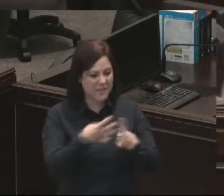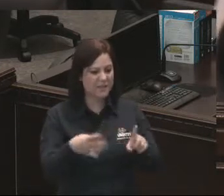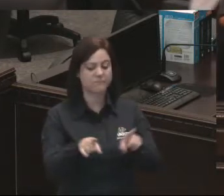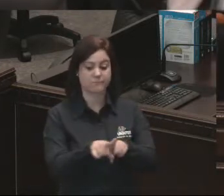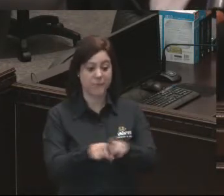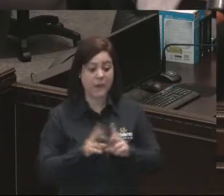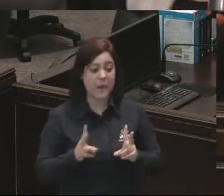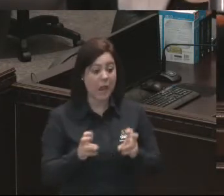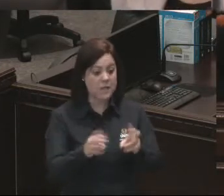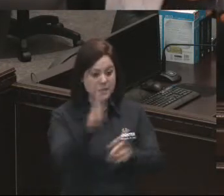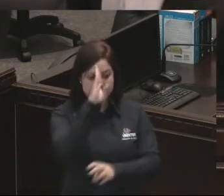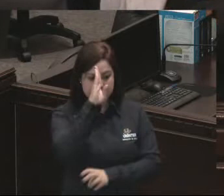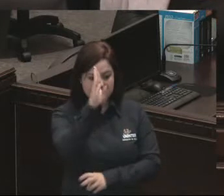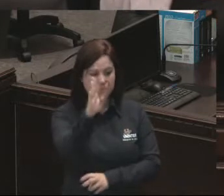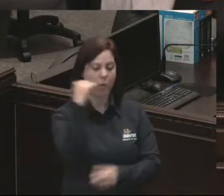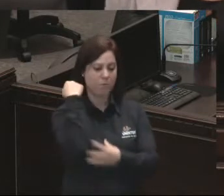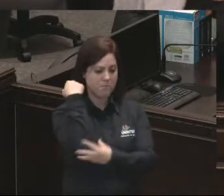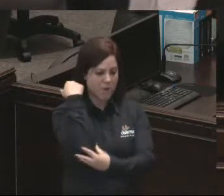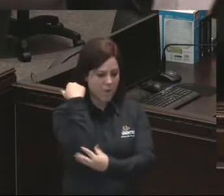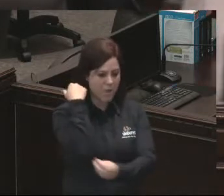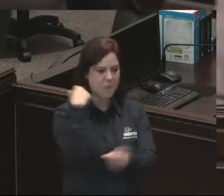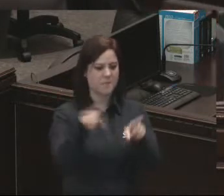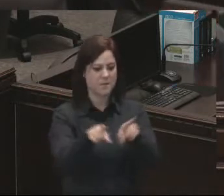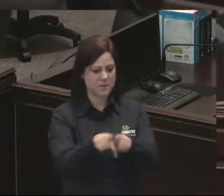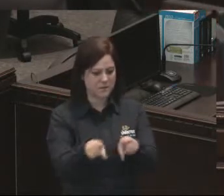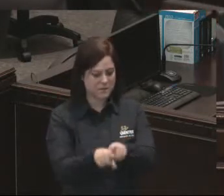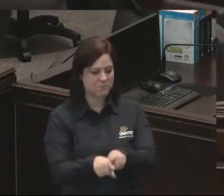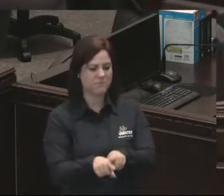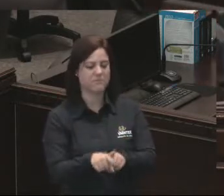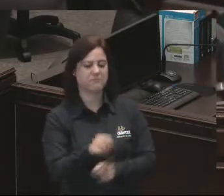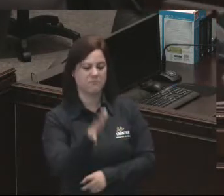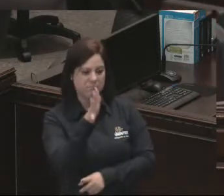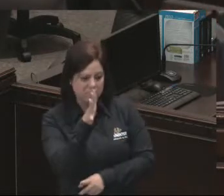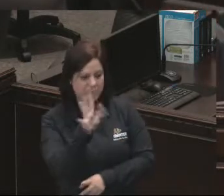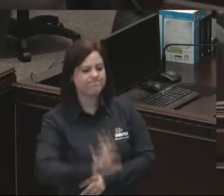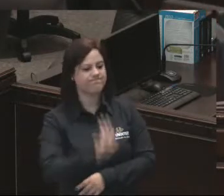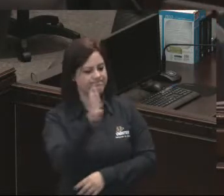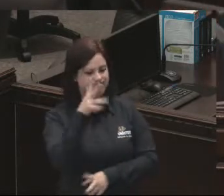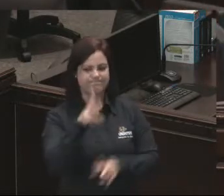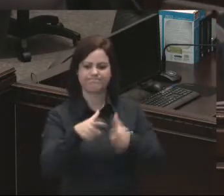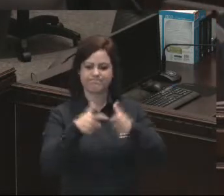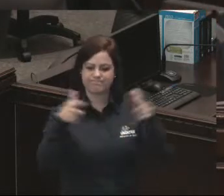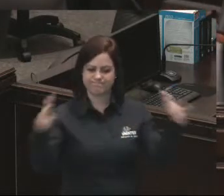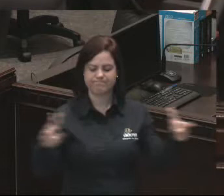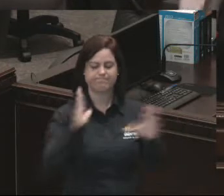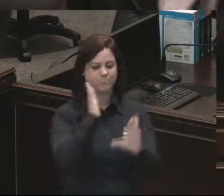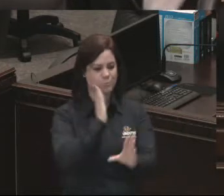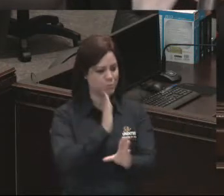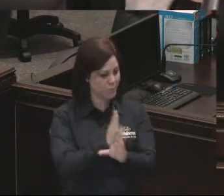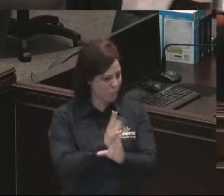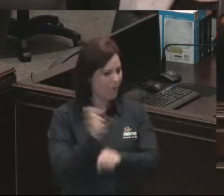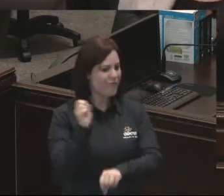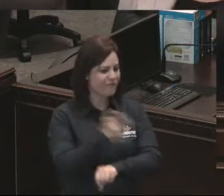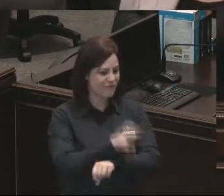principalmente de mama, de próstata, que tem aumentado na população e que a Sociedade também de Endocrinologia,